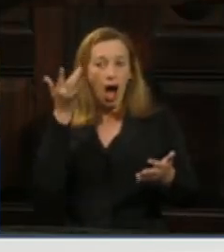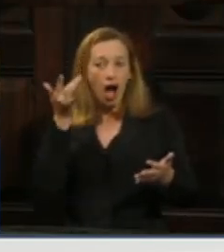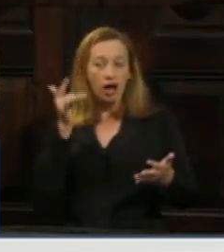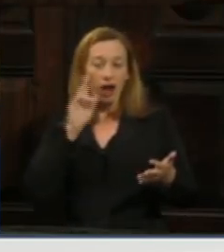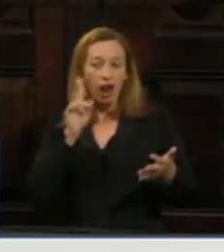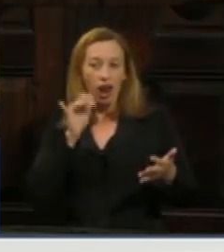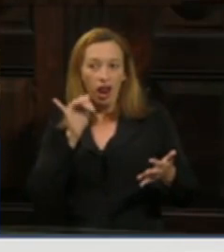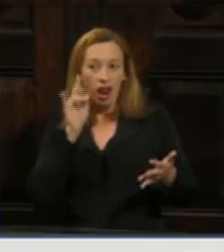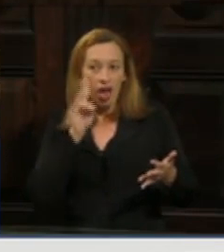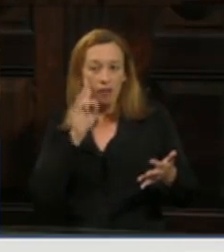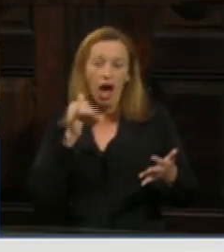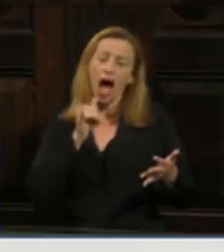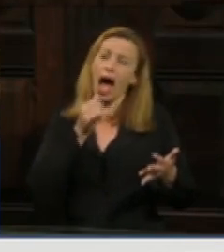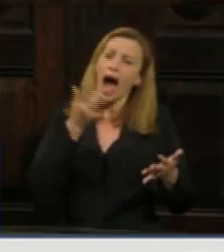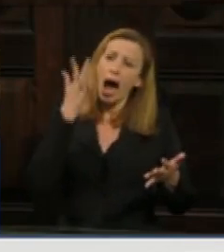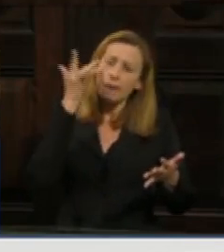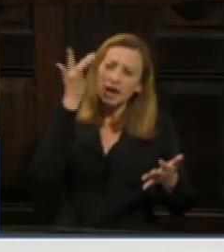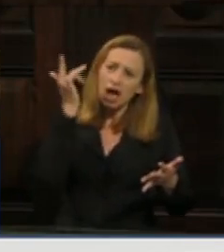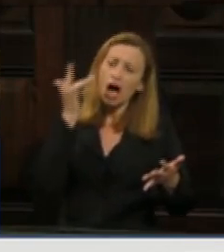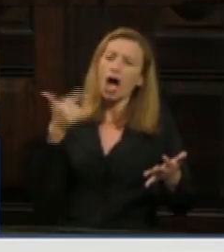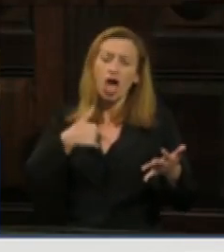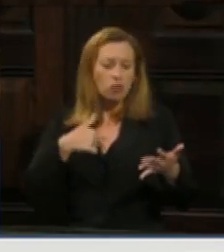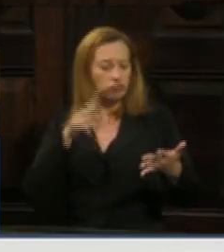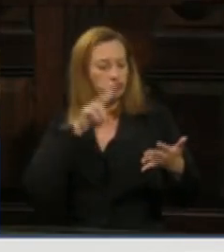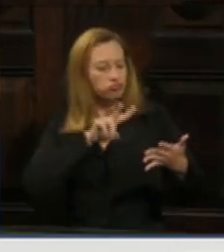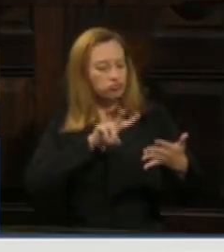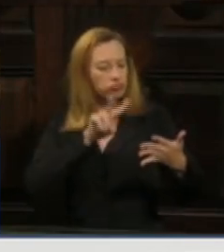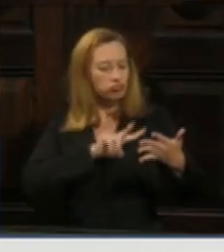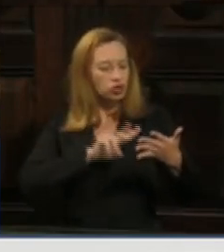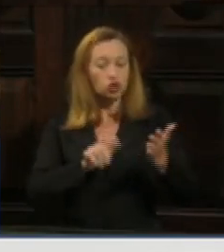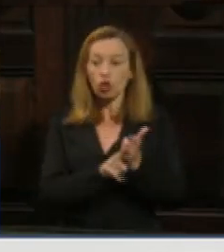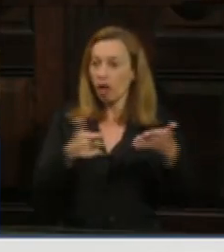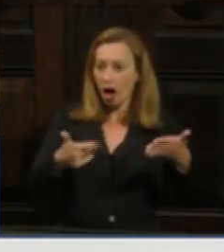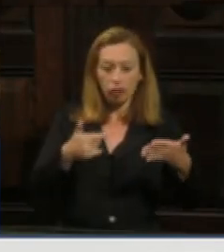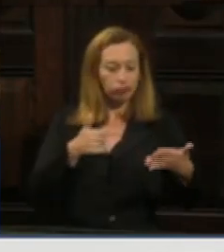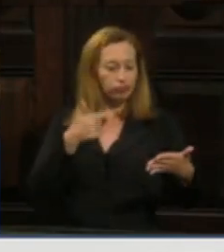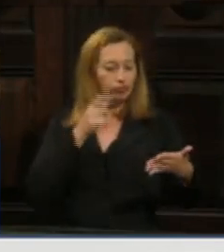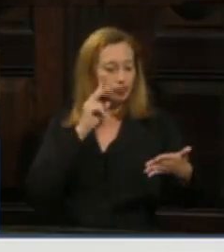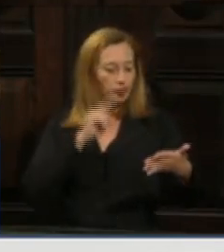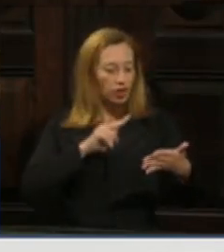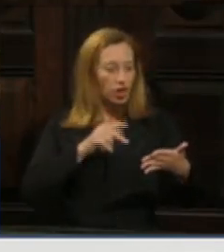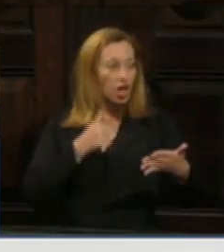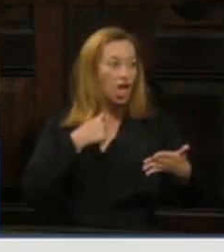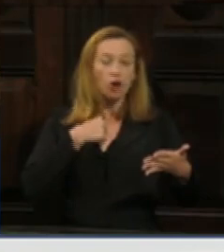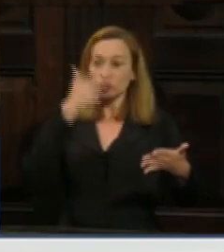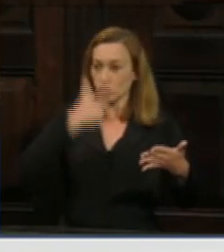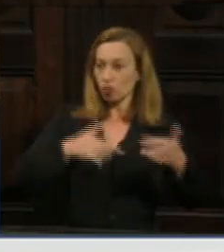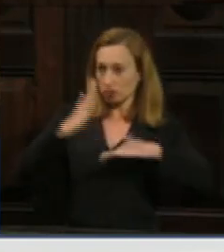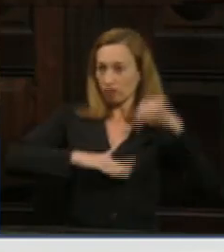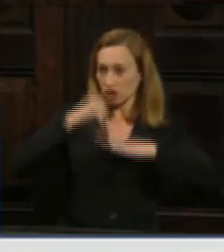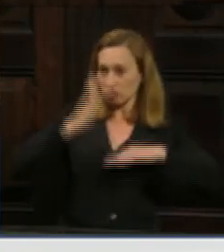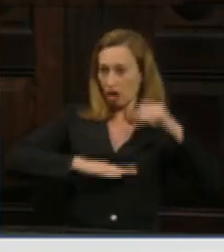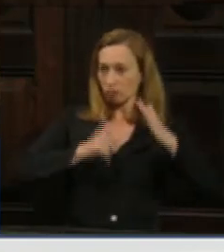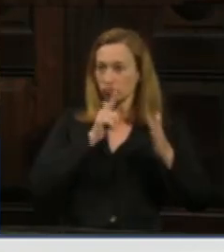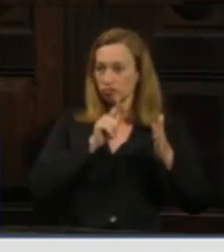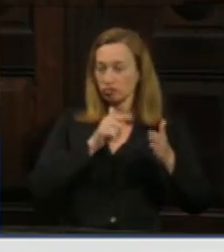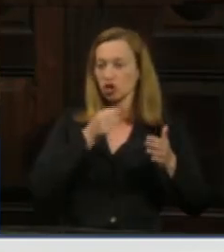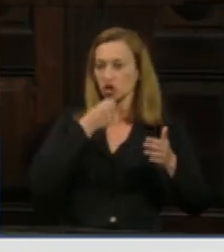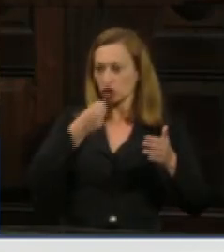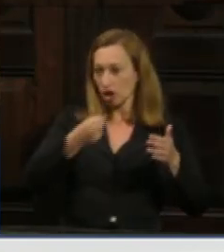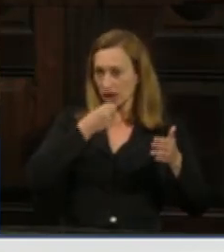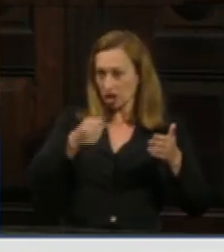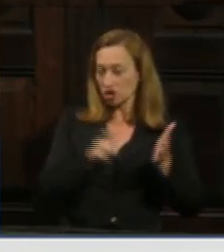me assustei, já questionei, caramba, será que esses caras dormem tranquilos? E dormem, eu não. Se eu cometo qualquer tipo